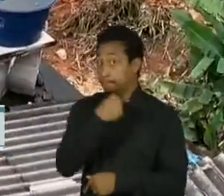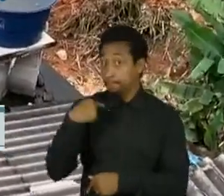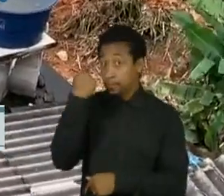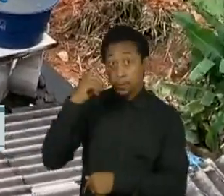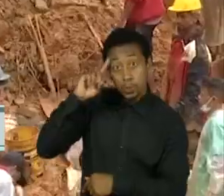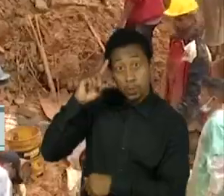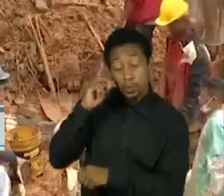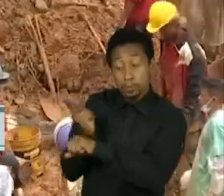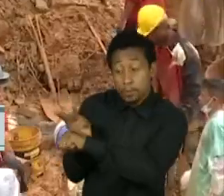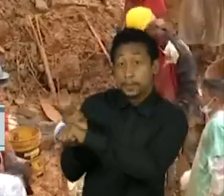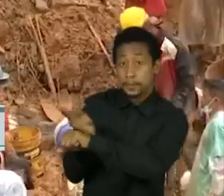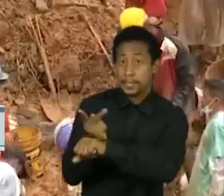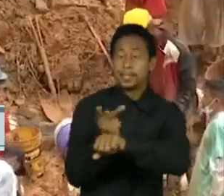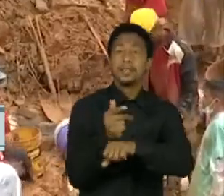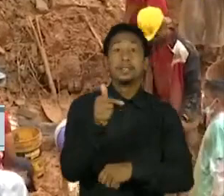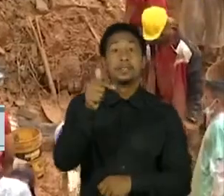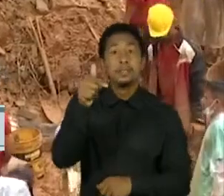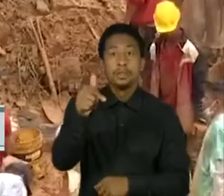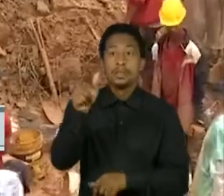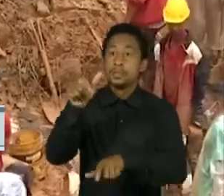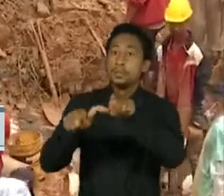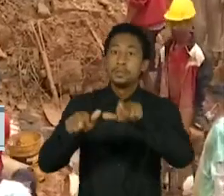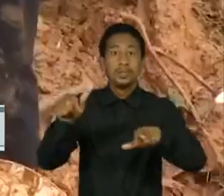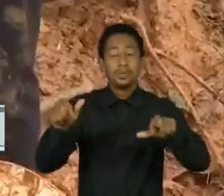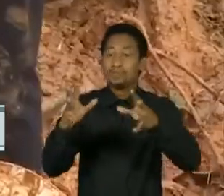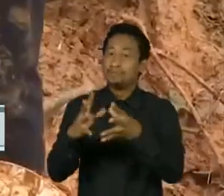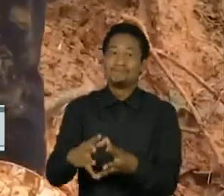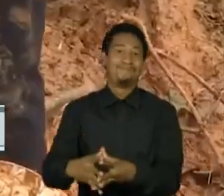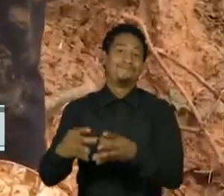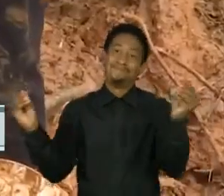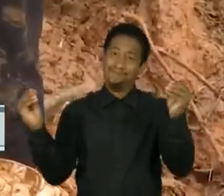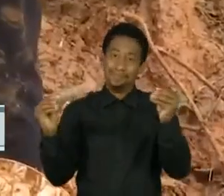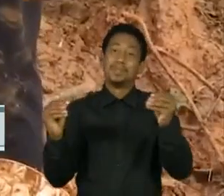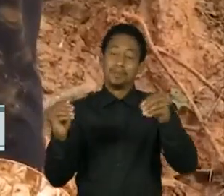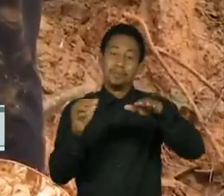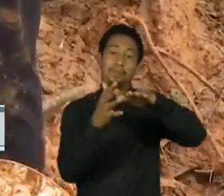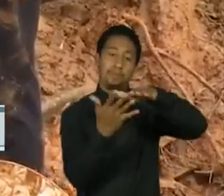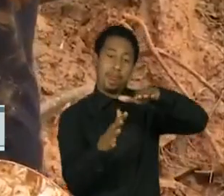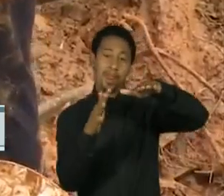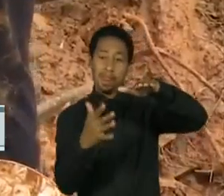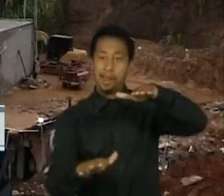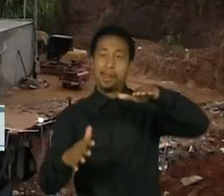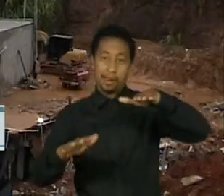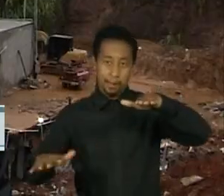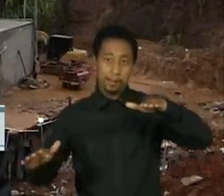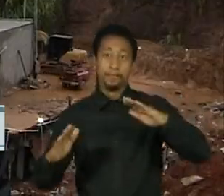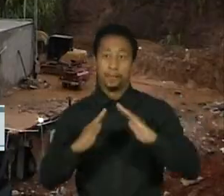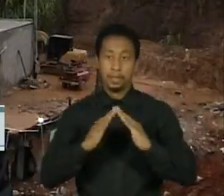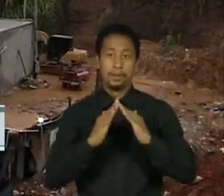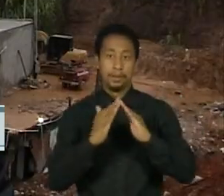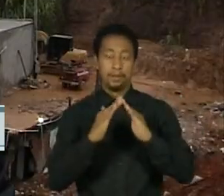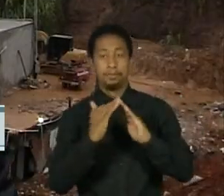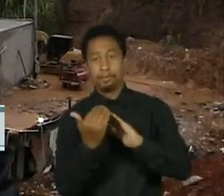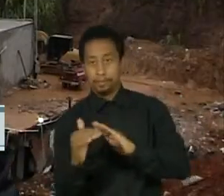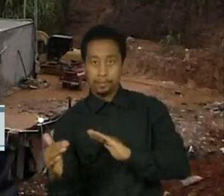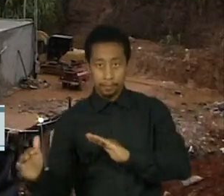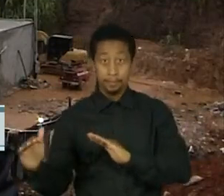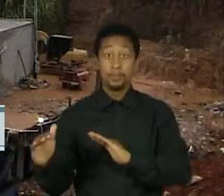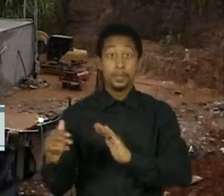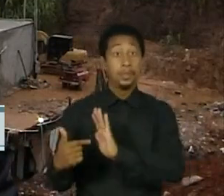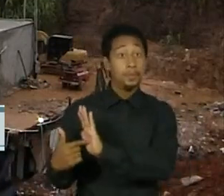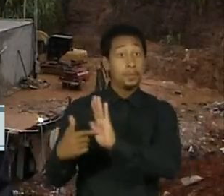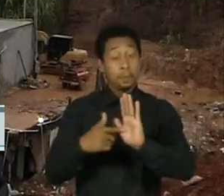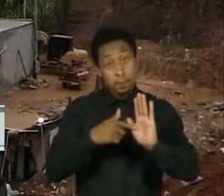vez que 7 pessoas ainda estão sob os escombros das casas que desabaram. Segundo a prefeitura, a represa Paiva de Castro